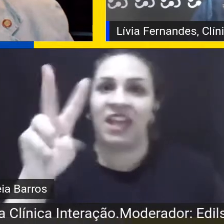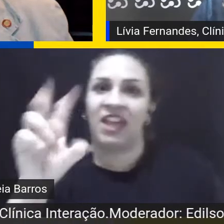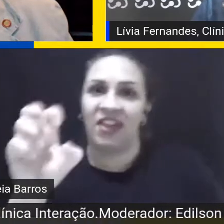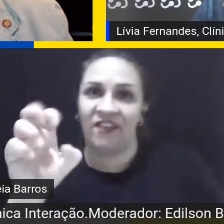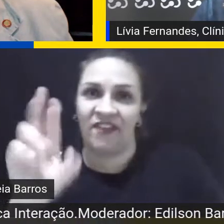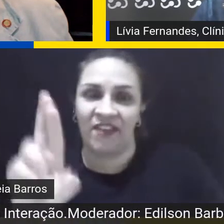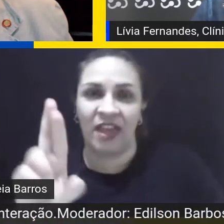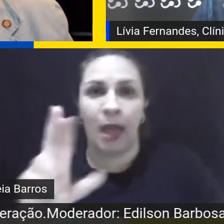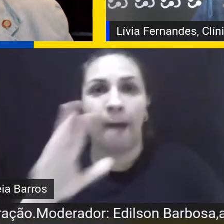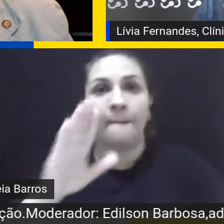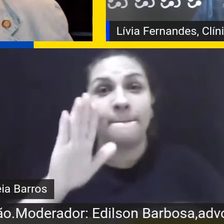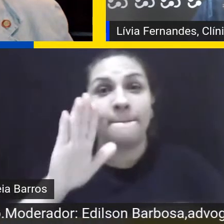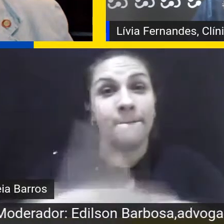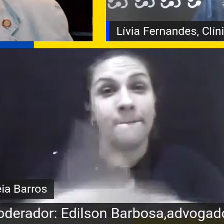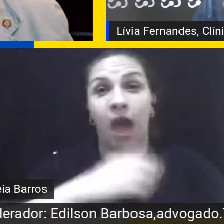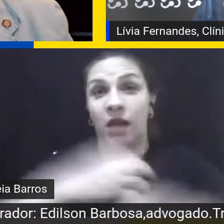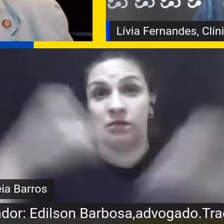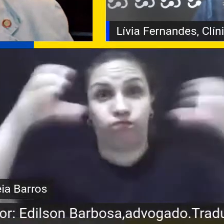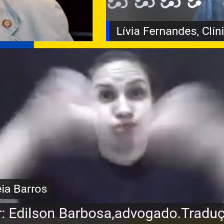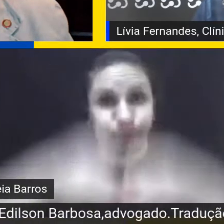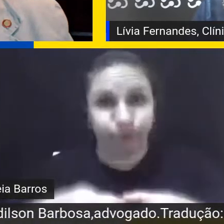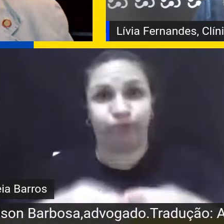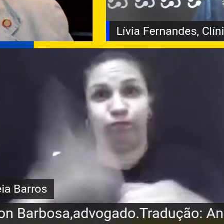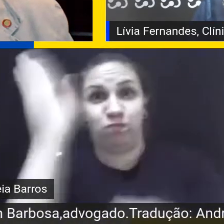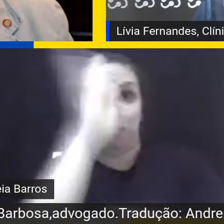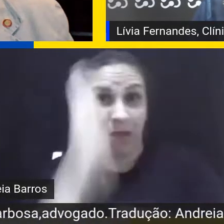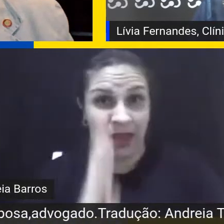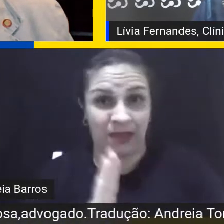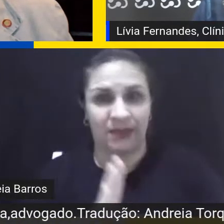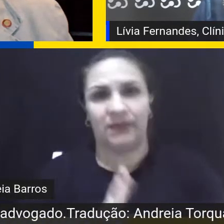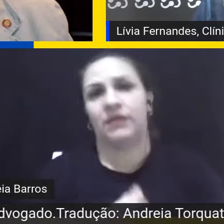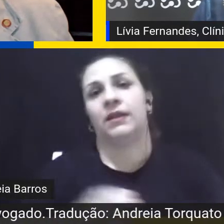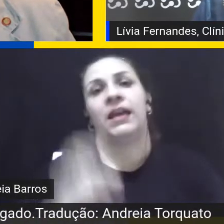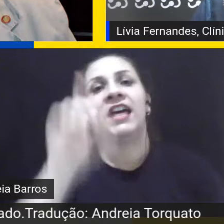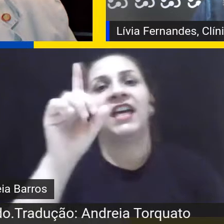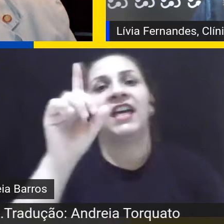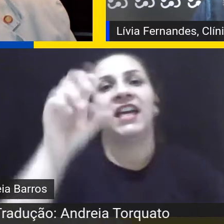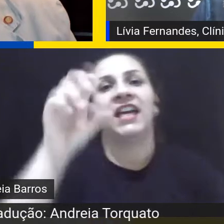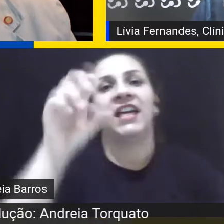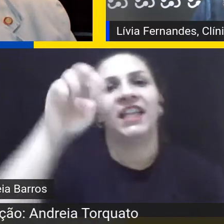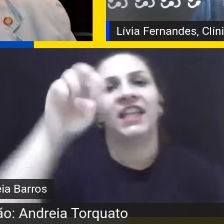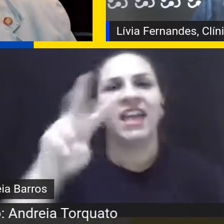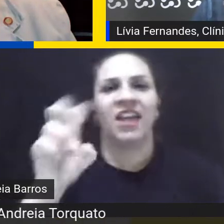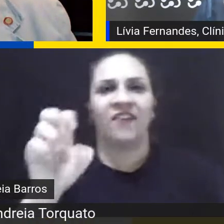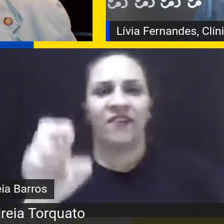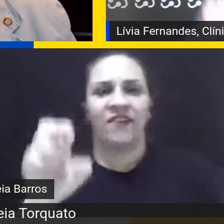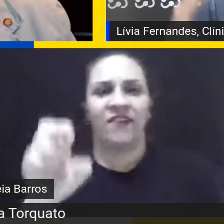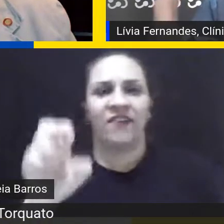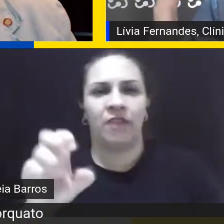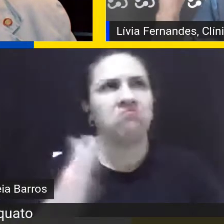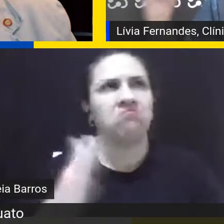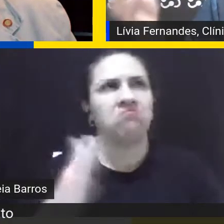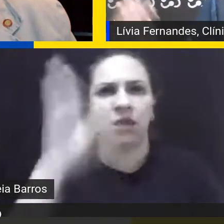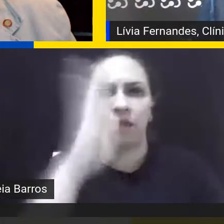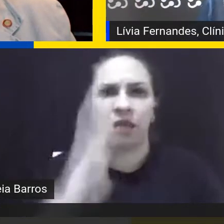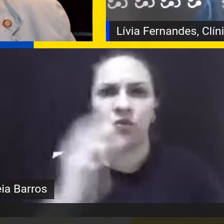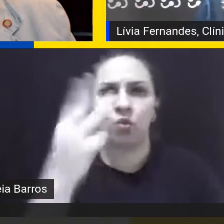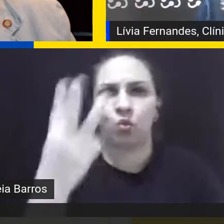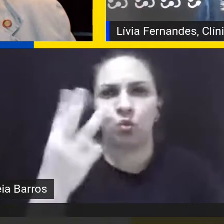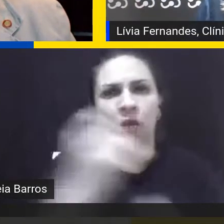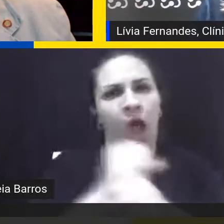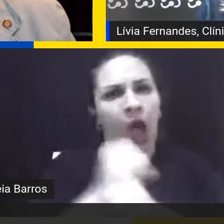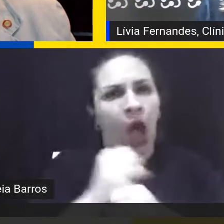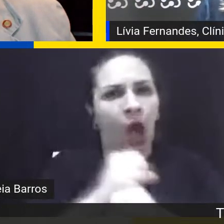né? A terapia Denver, ela chegou aqui tem mais ou menos uns 3 anos, e agora ela está